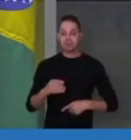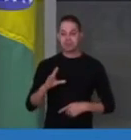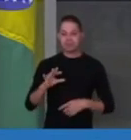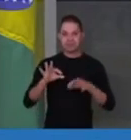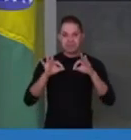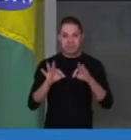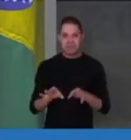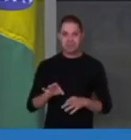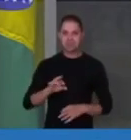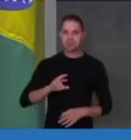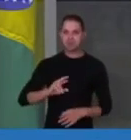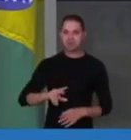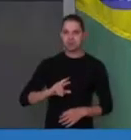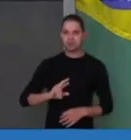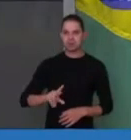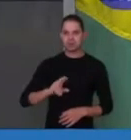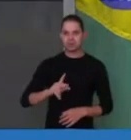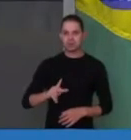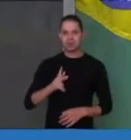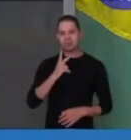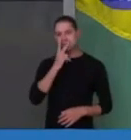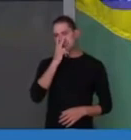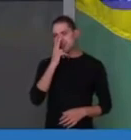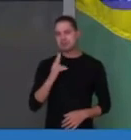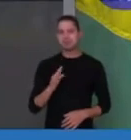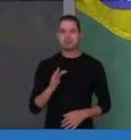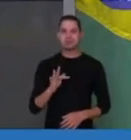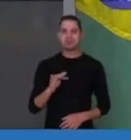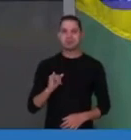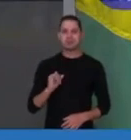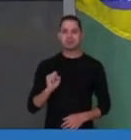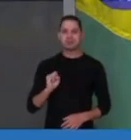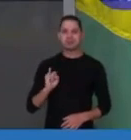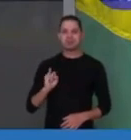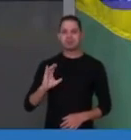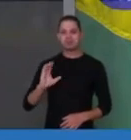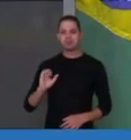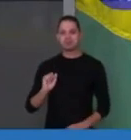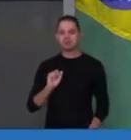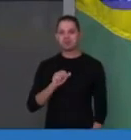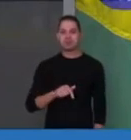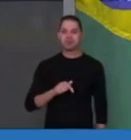exata, eu creio que se aproxima mais da física quântica, o fato é que